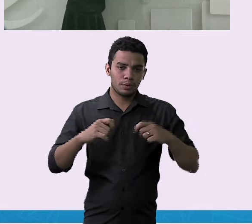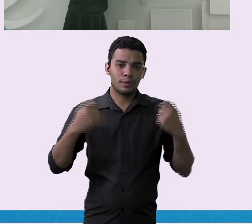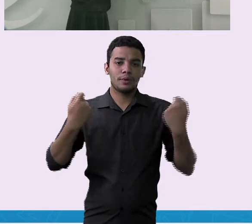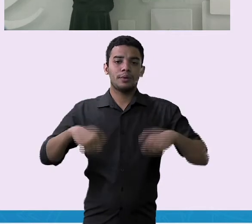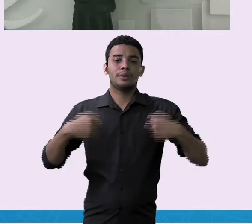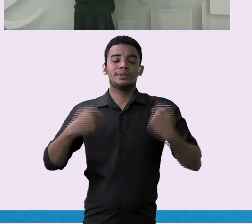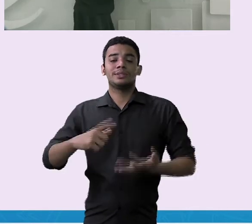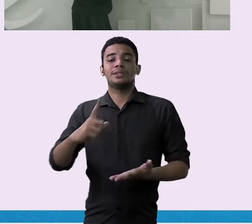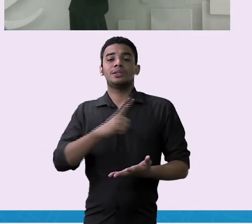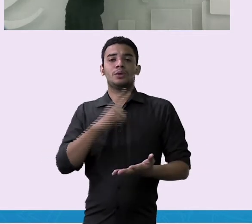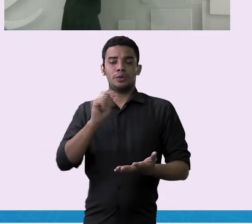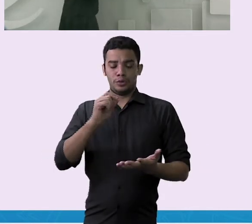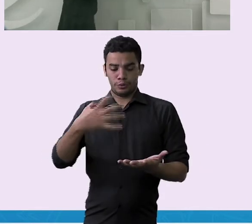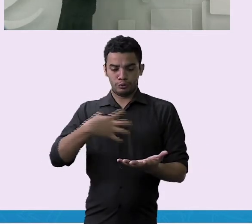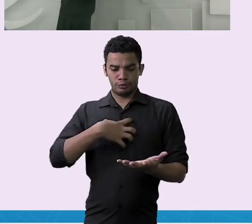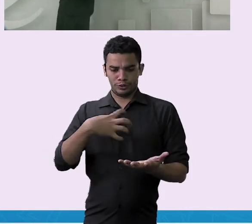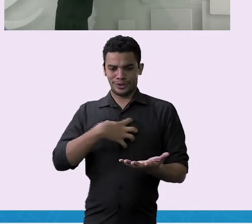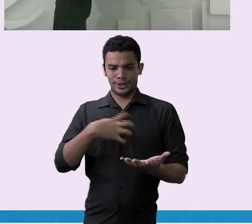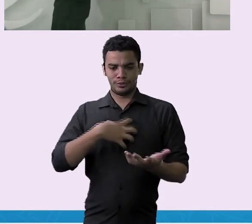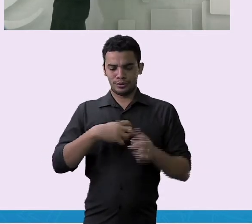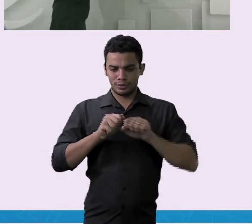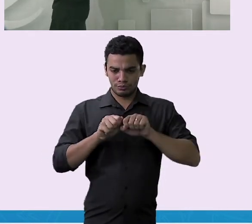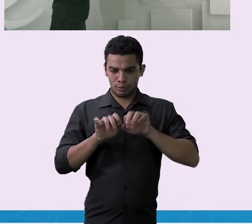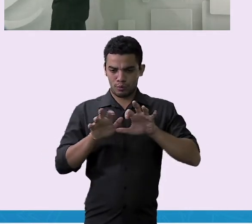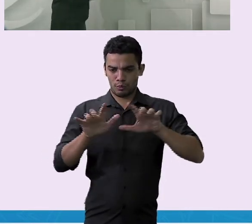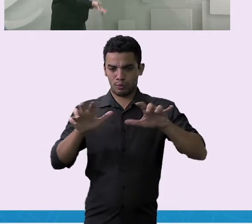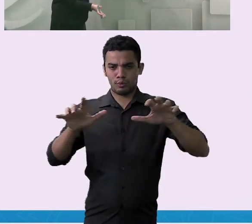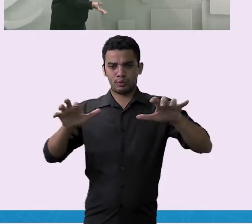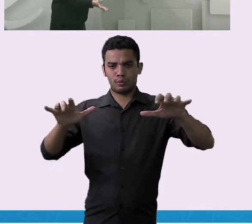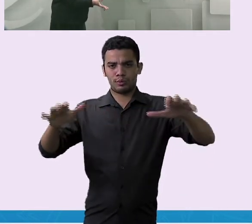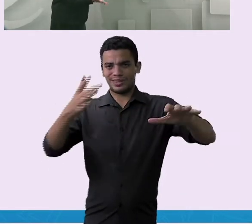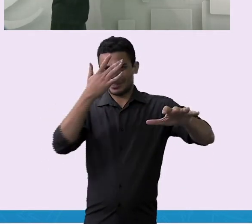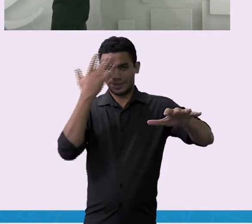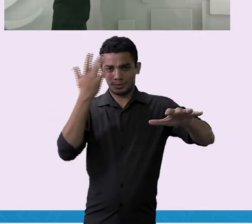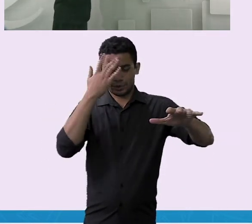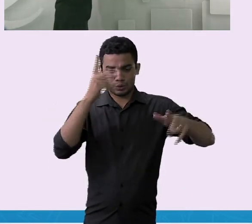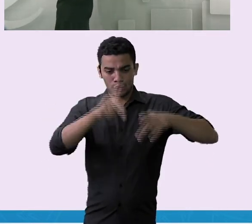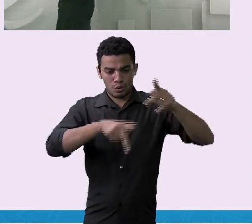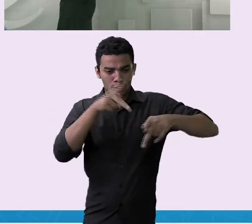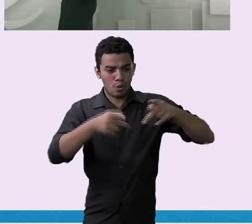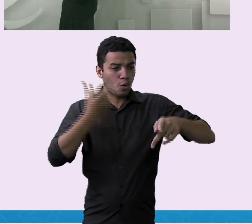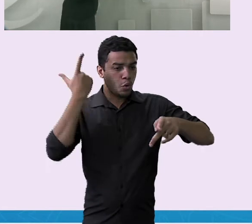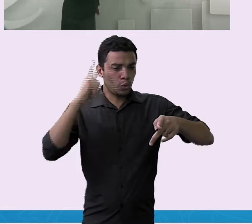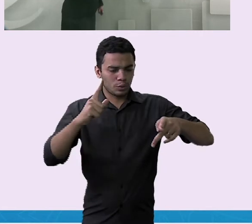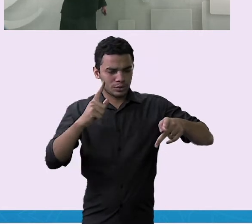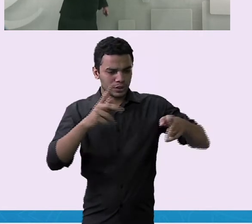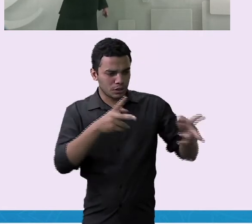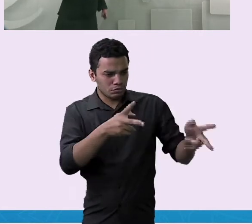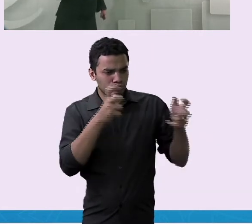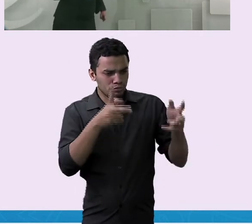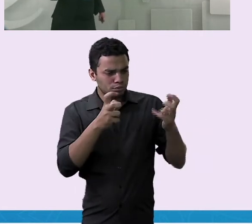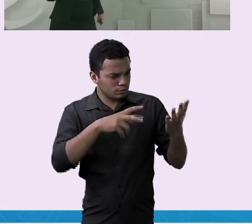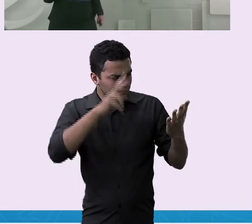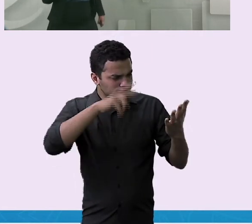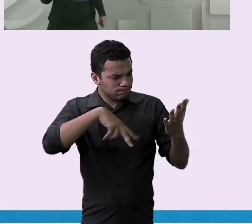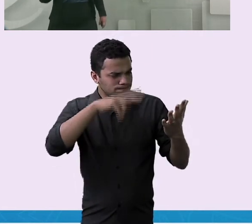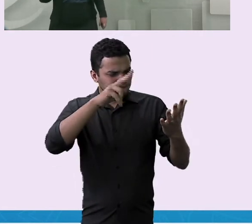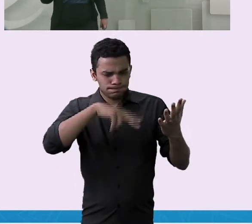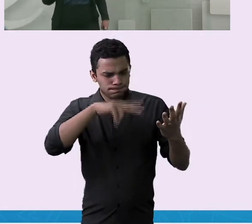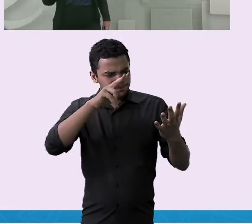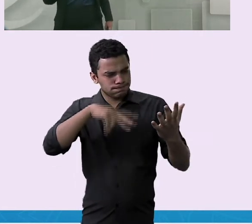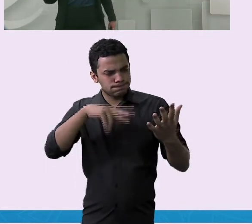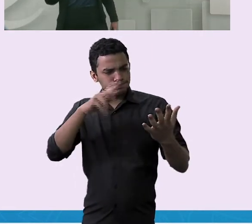de circulação para ser apresentado ao público. Qual veículo foi